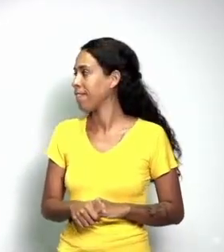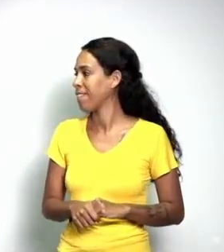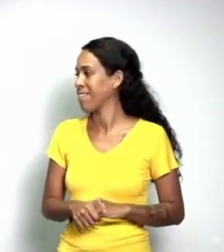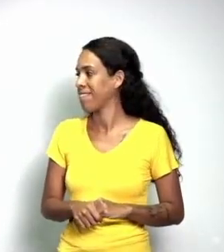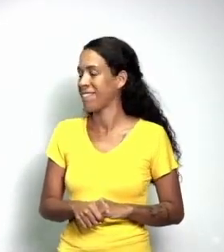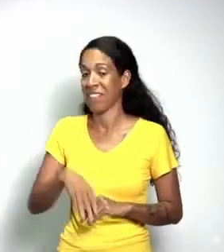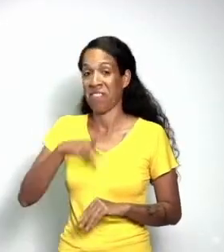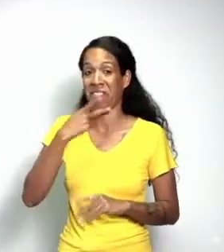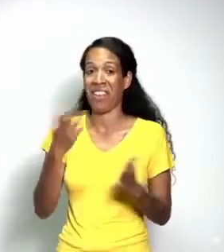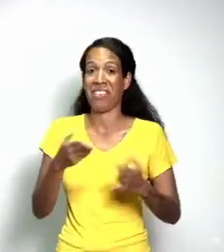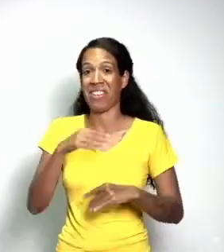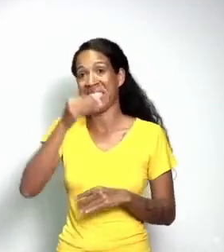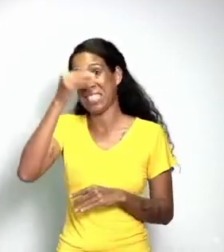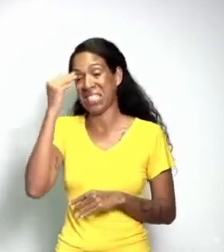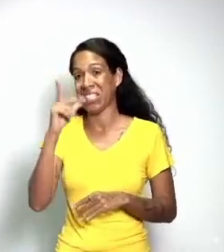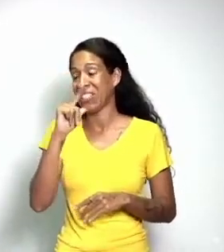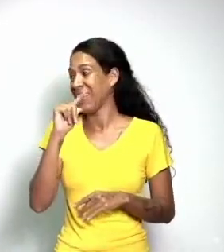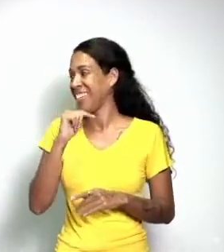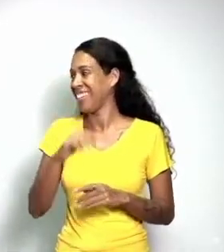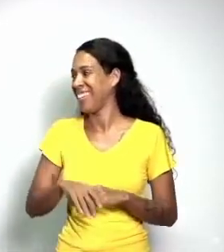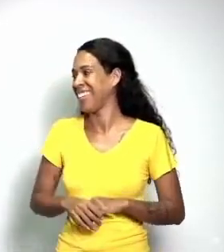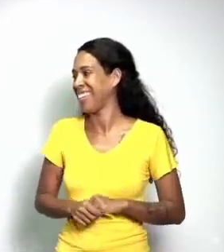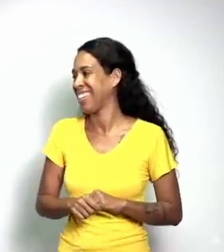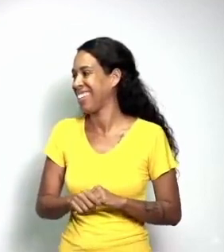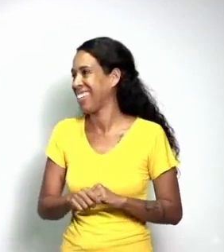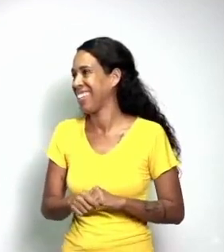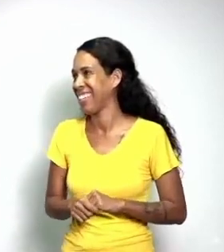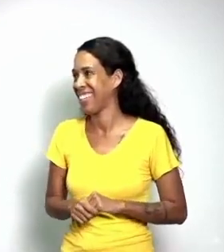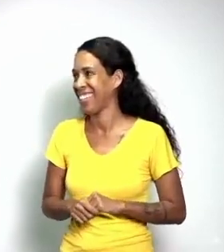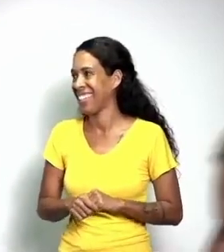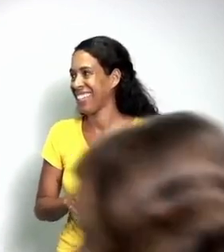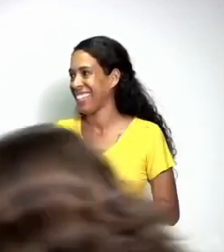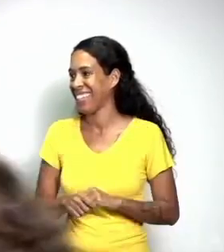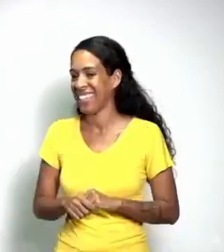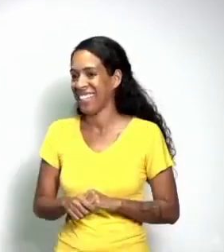Quero. Não foi uma crítica, gente.